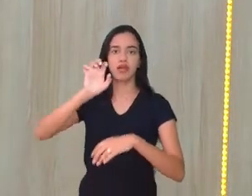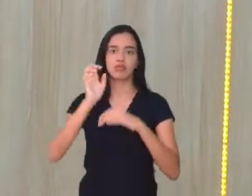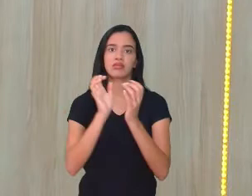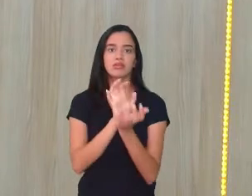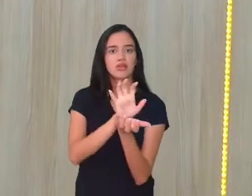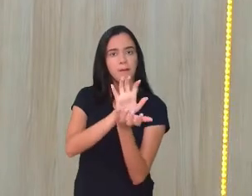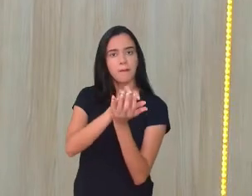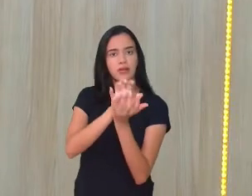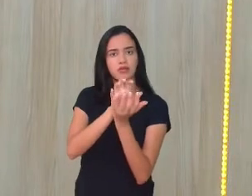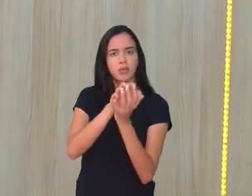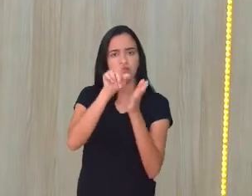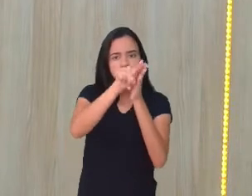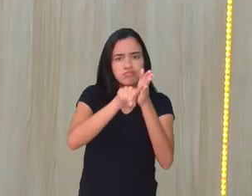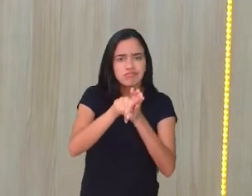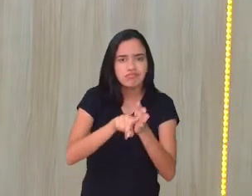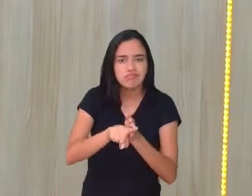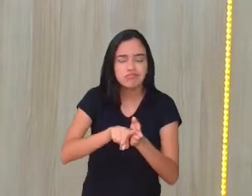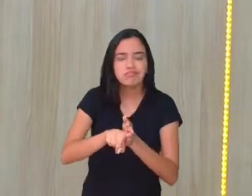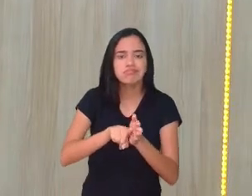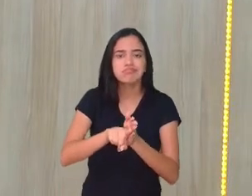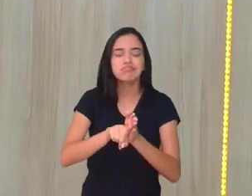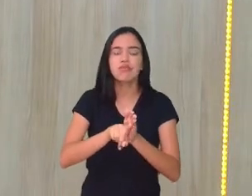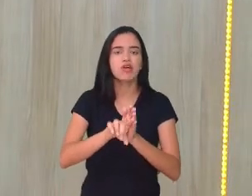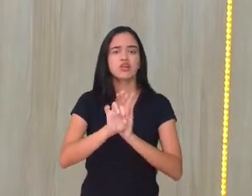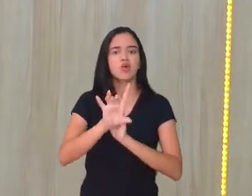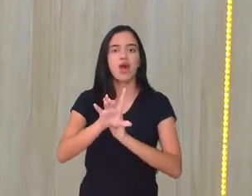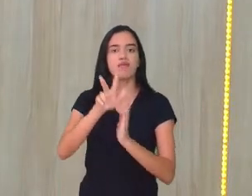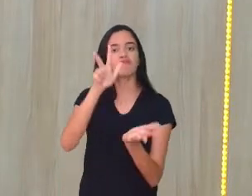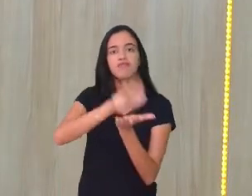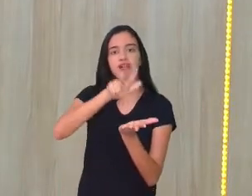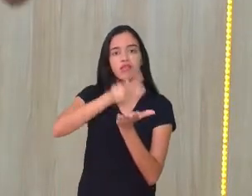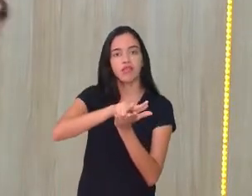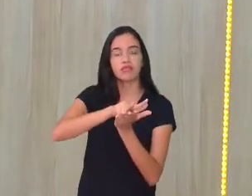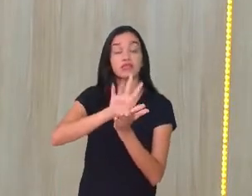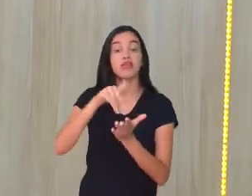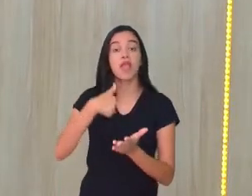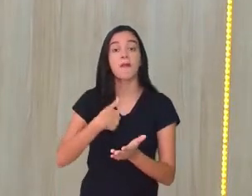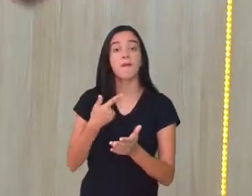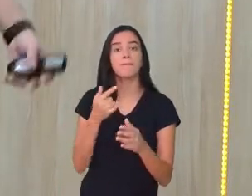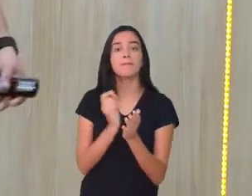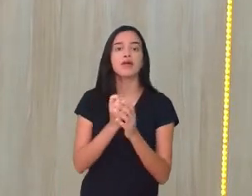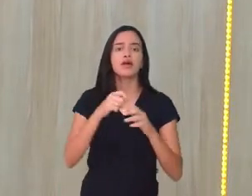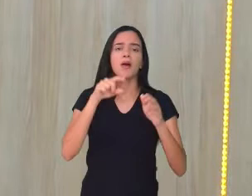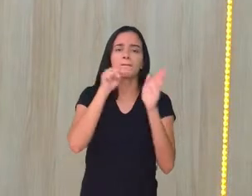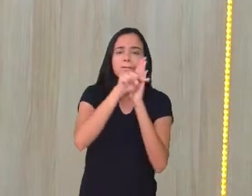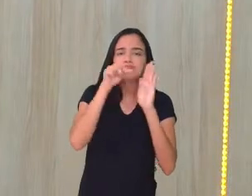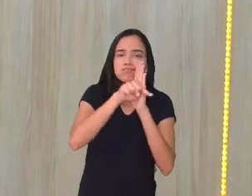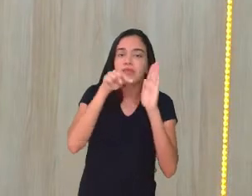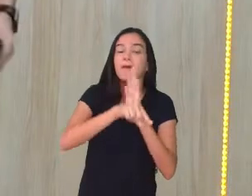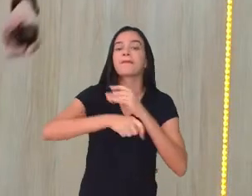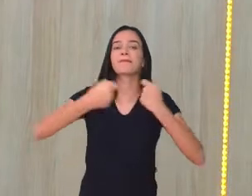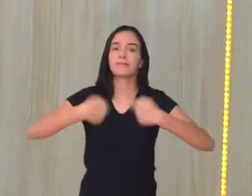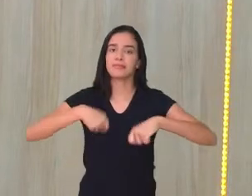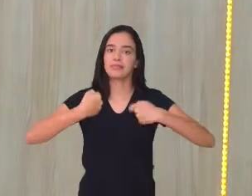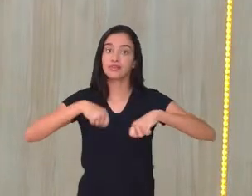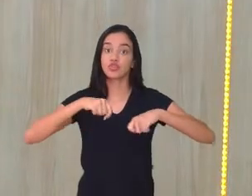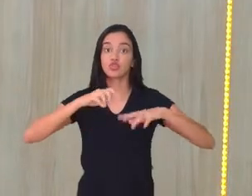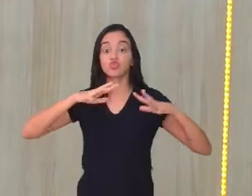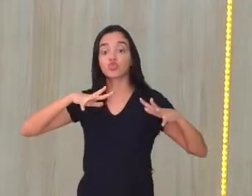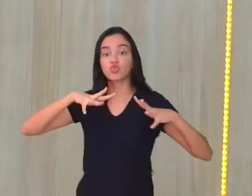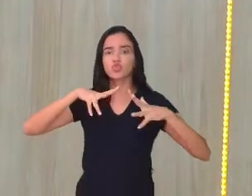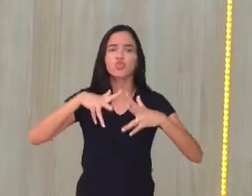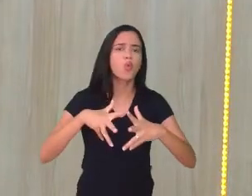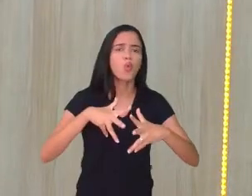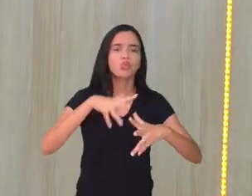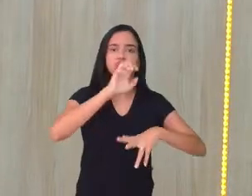essa pesquisa não tem validade, porque eu preciso perguntar para as pessoas de todos